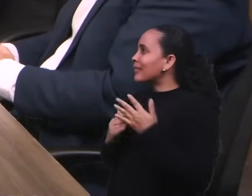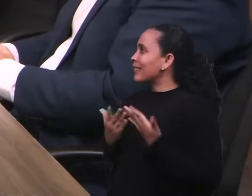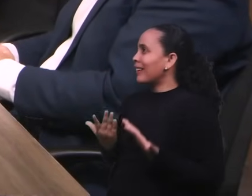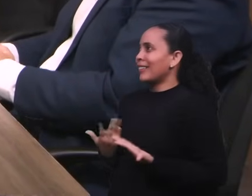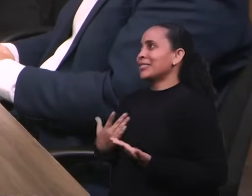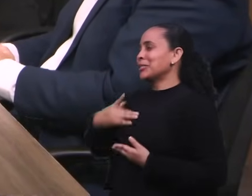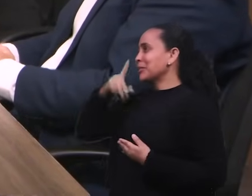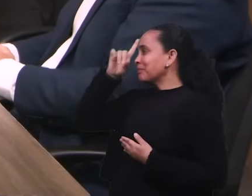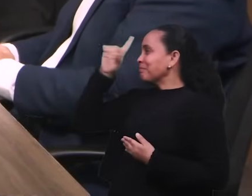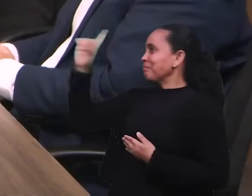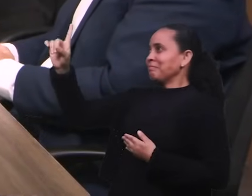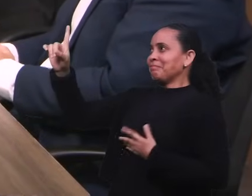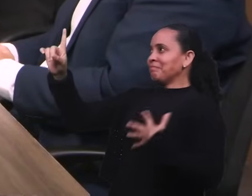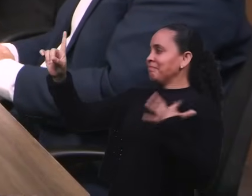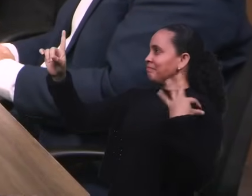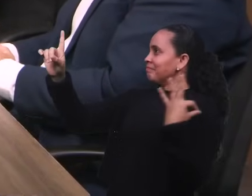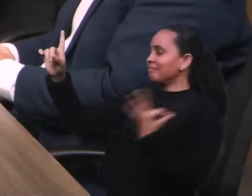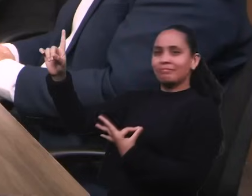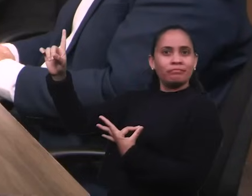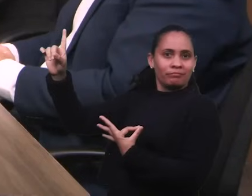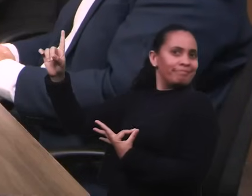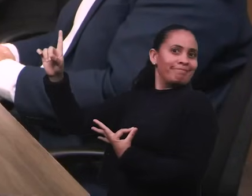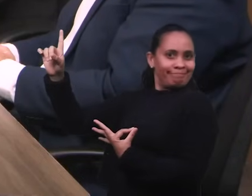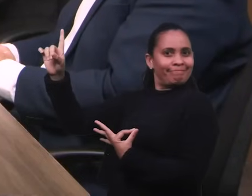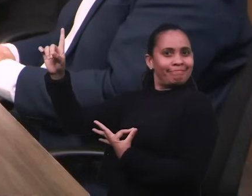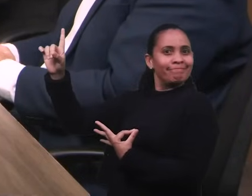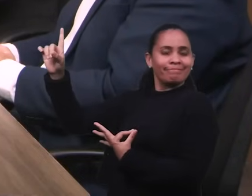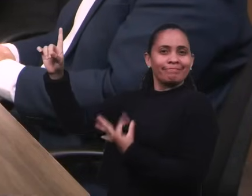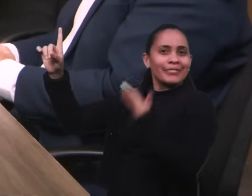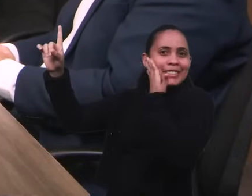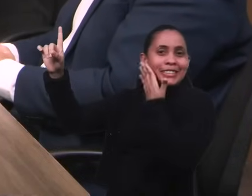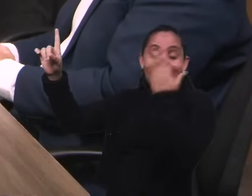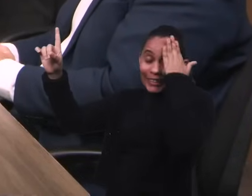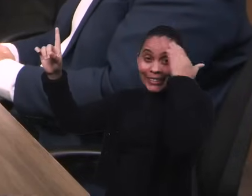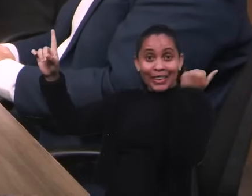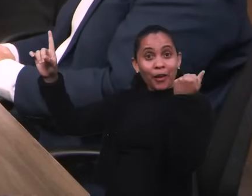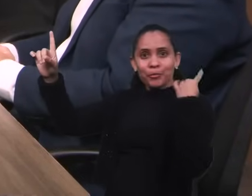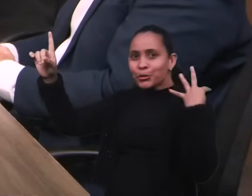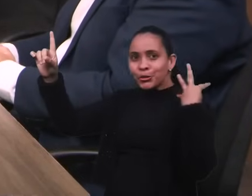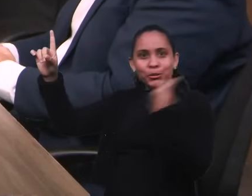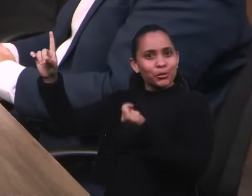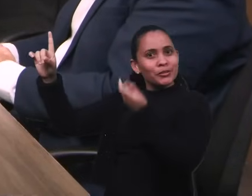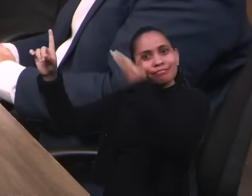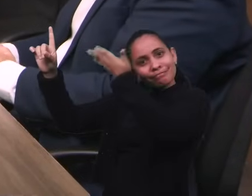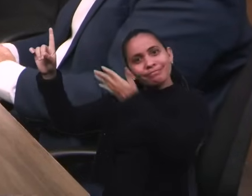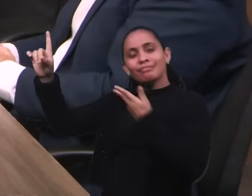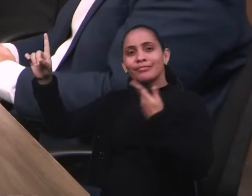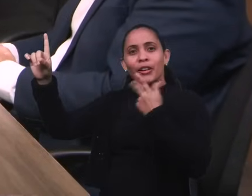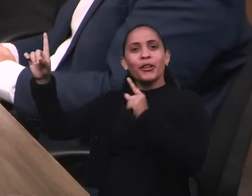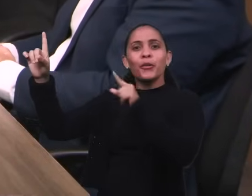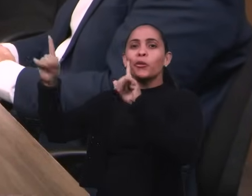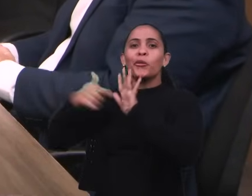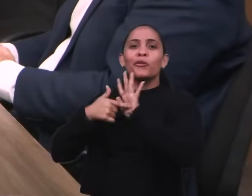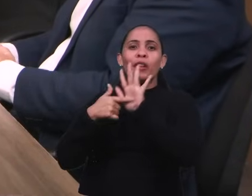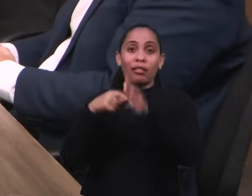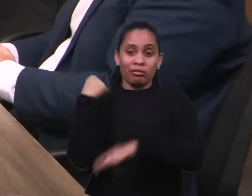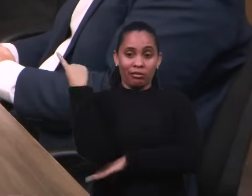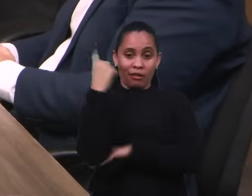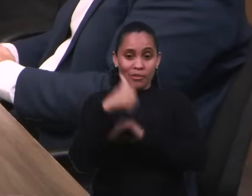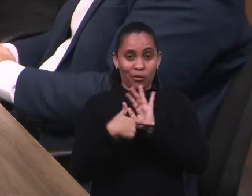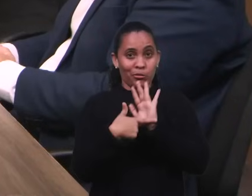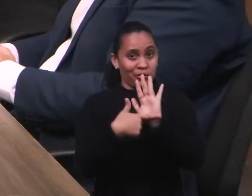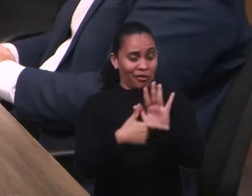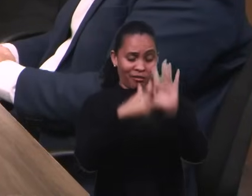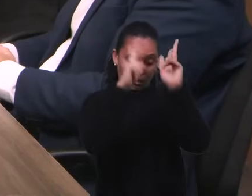que o pastor Tiago acabou de falar, porque essa ciência que Davi está mencionando aqui não é a ciência do